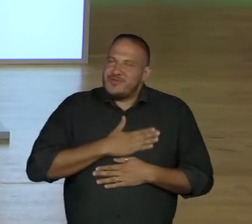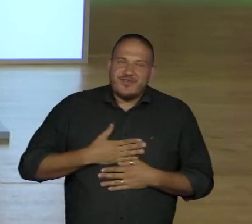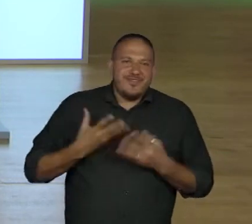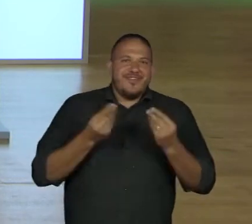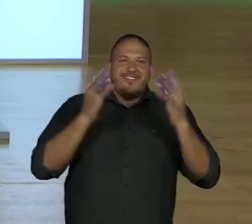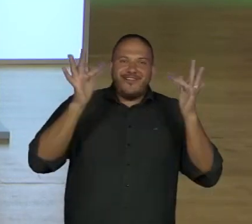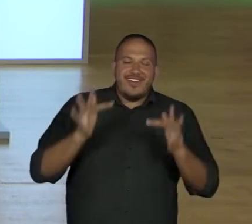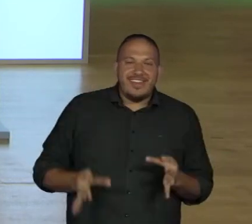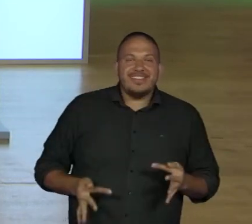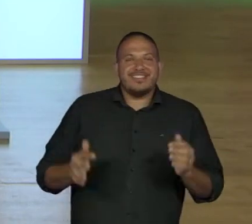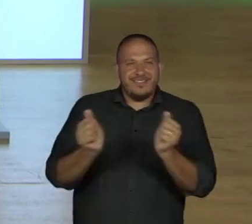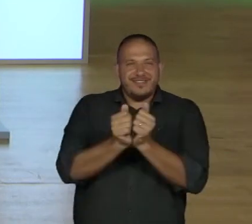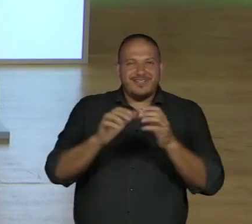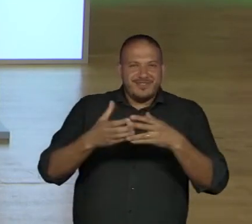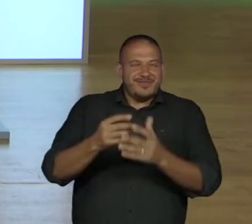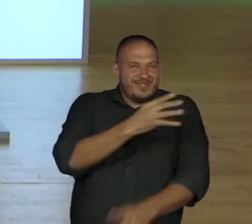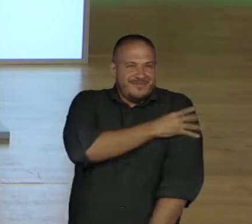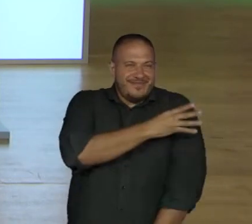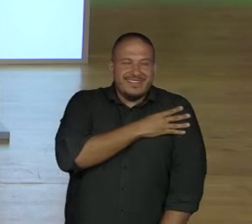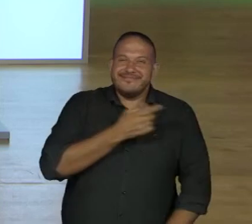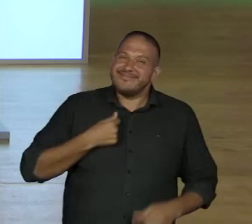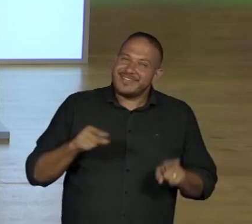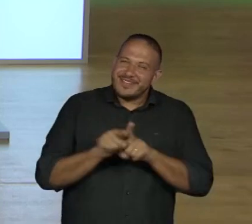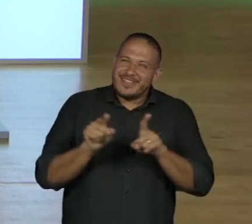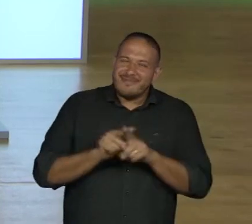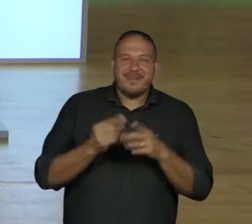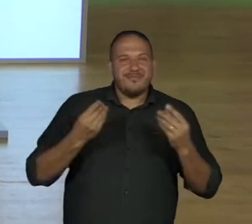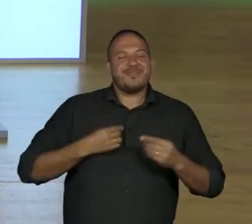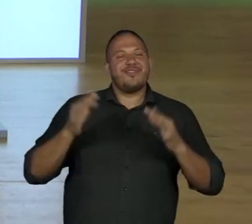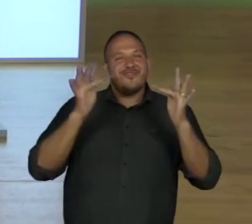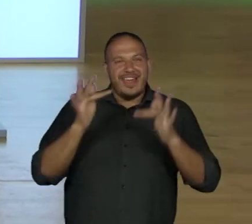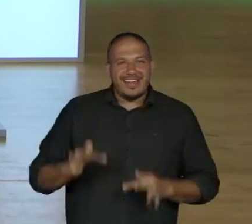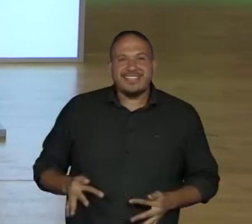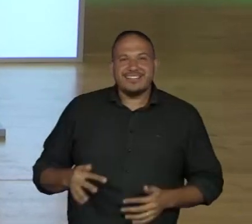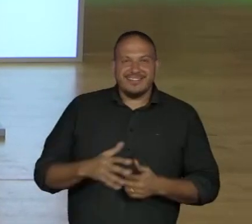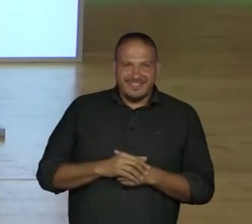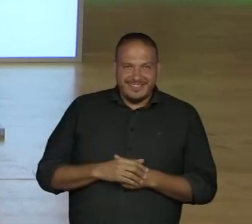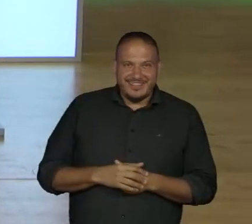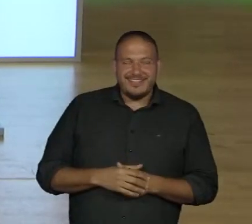aqui com a turminha do 4º ano. Eu também estou muito feliz Muito com a participação